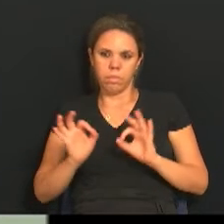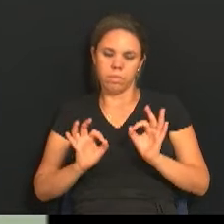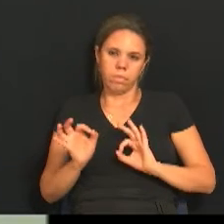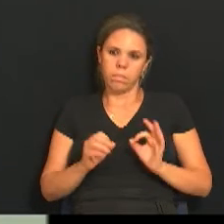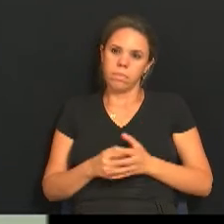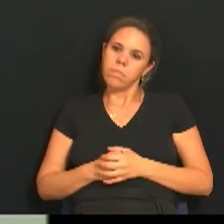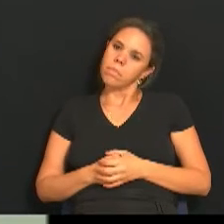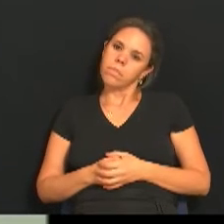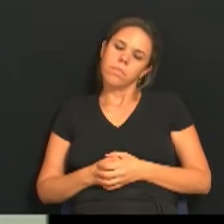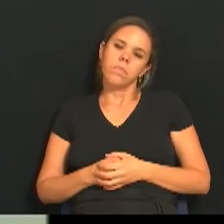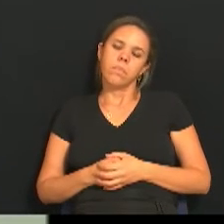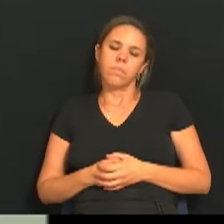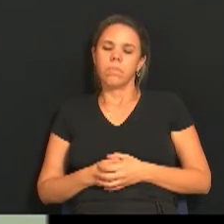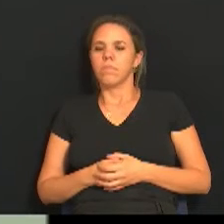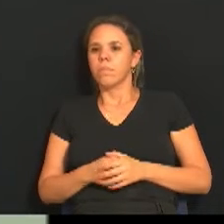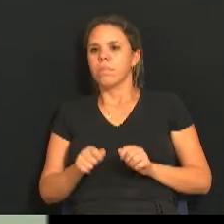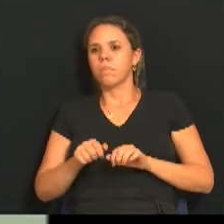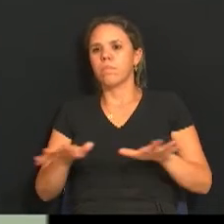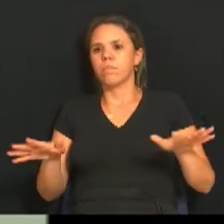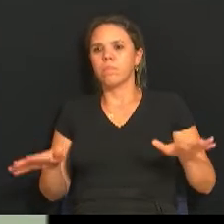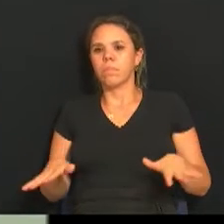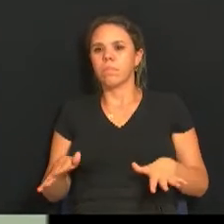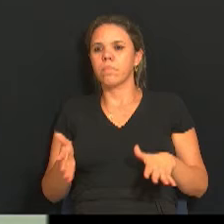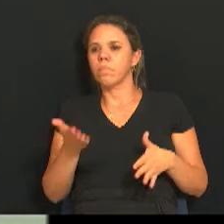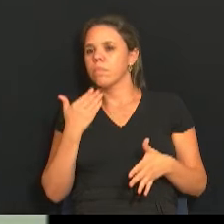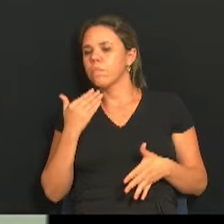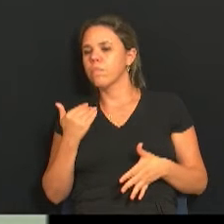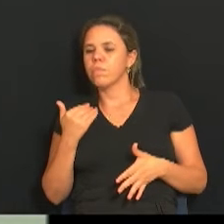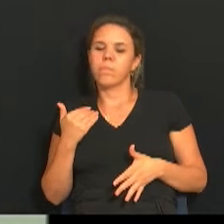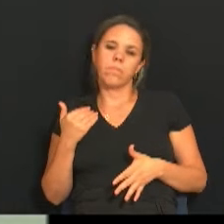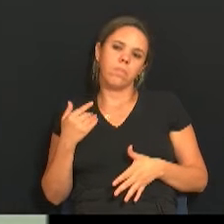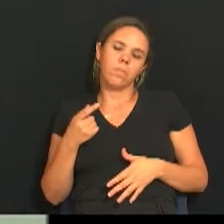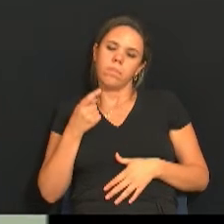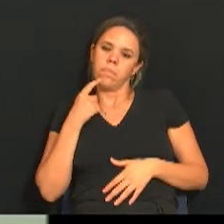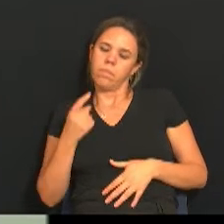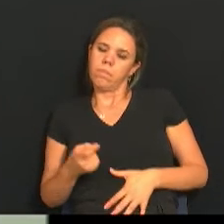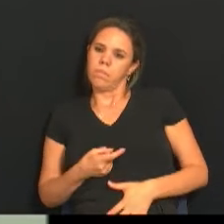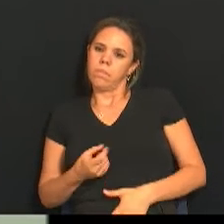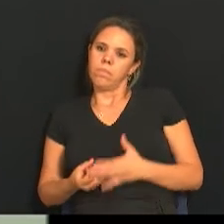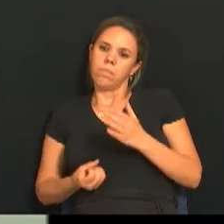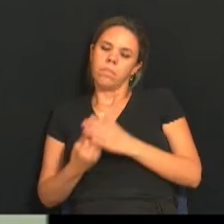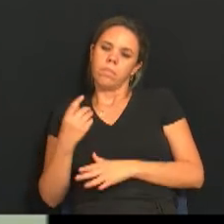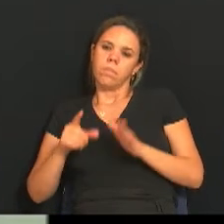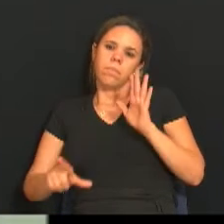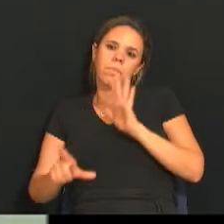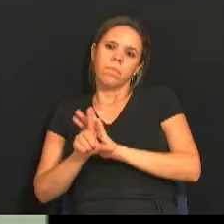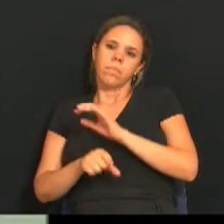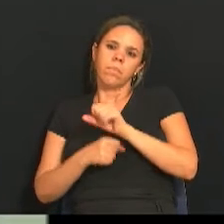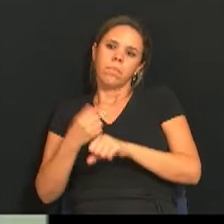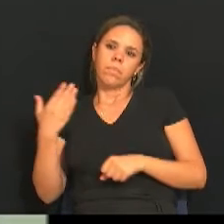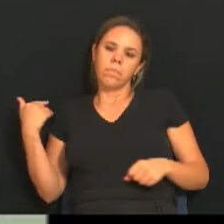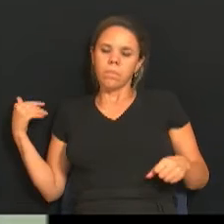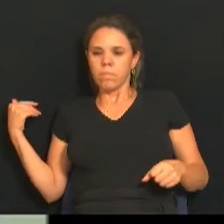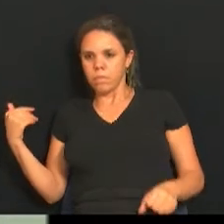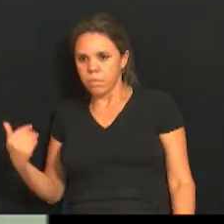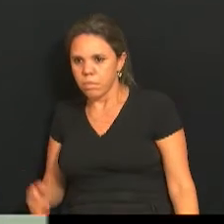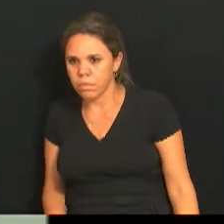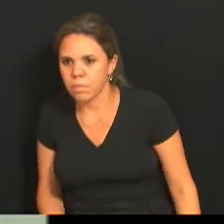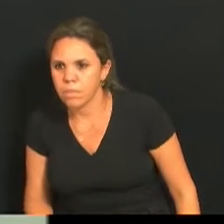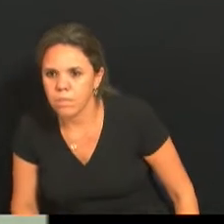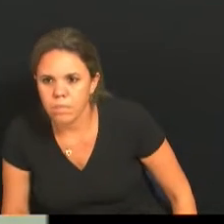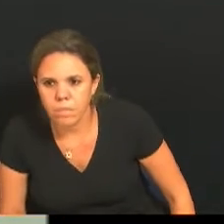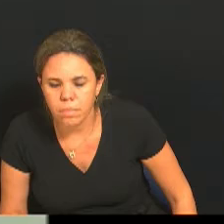como que seria essa distribuição de alimentação dentro do município. Foi criada a lei o ano passado não,